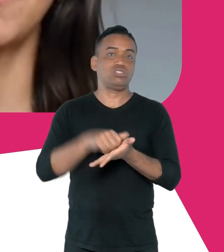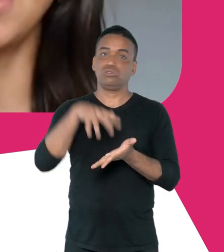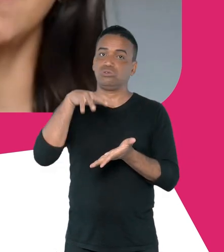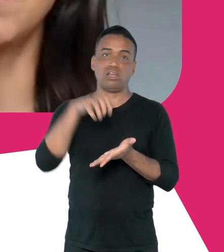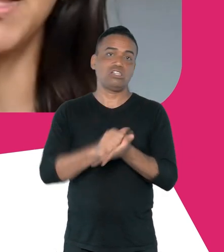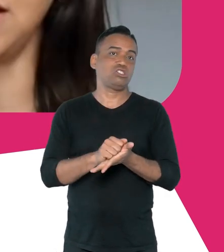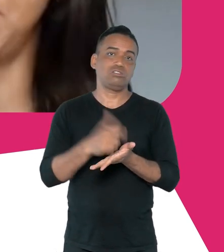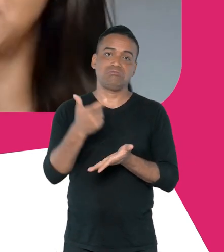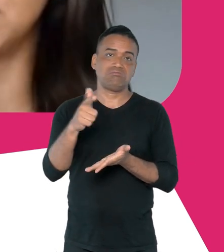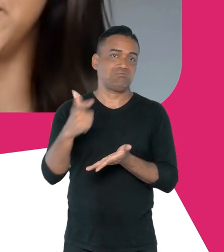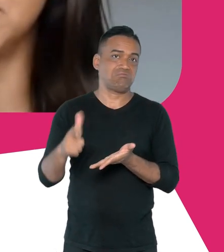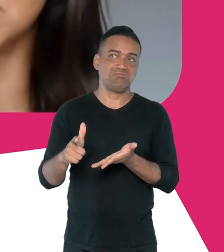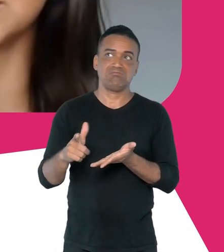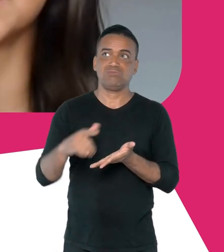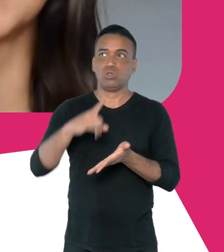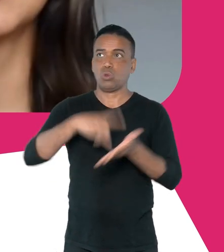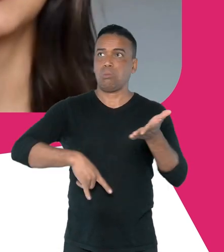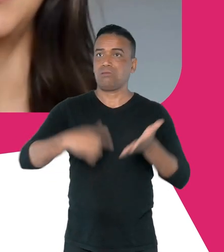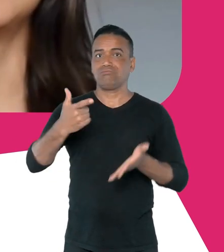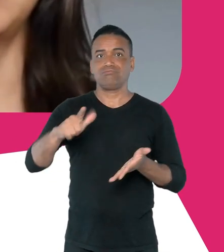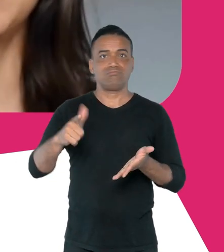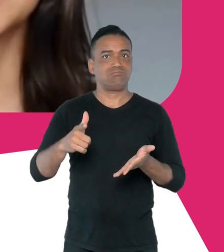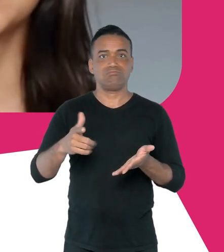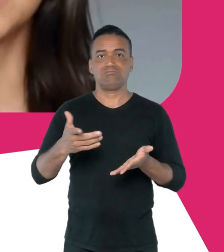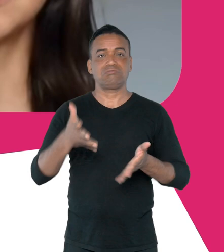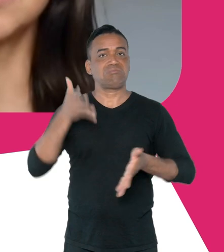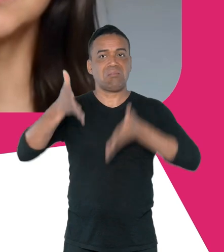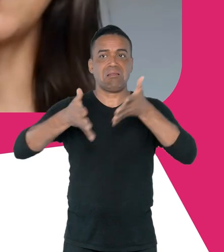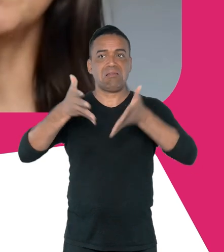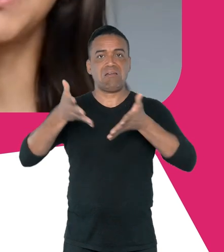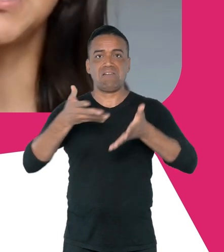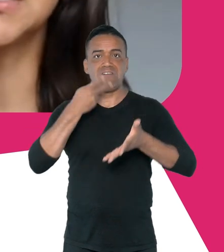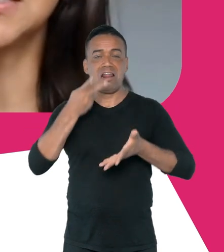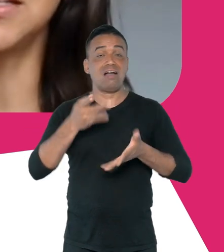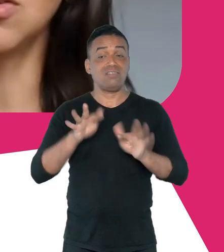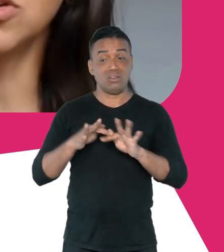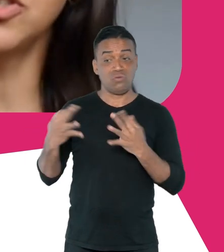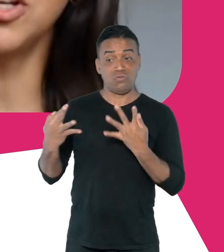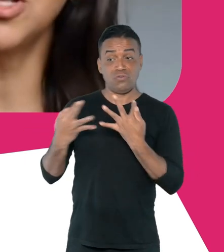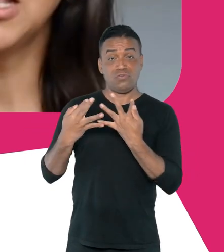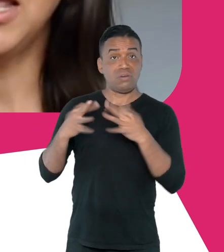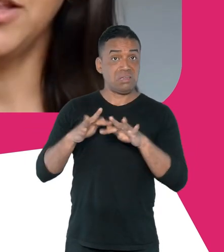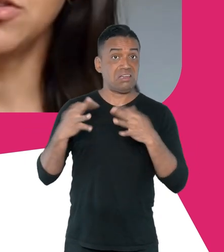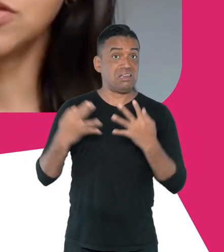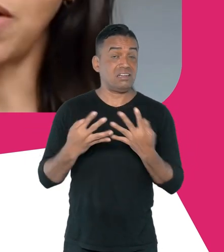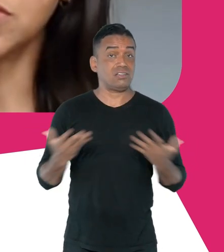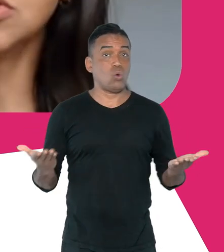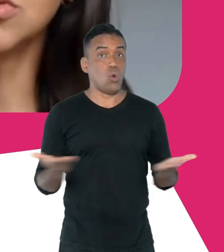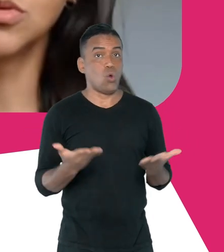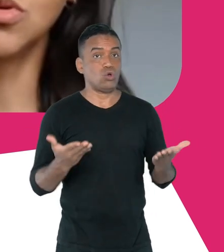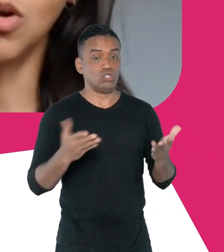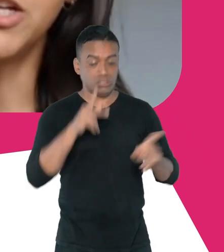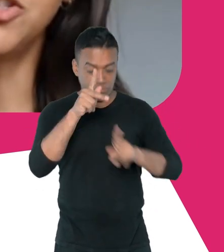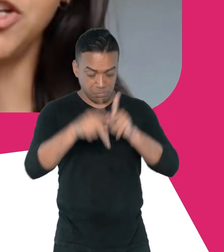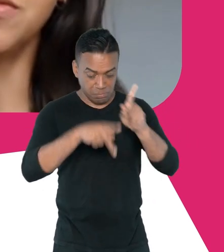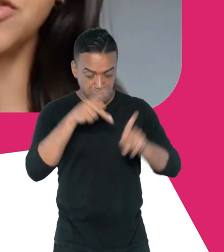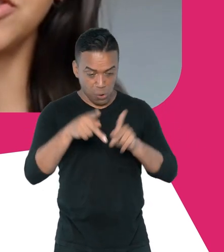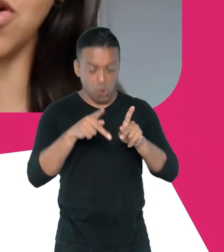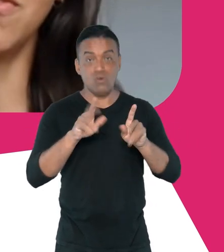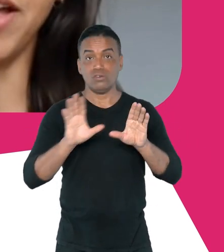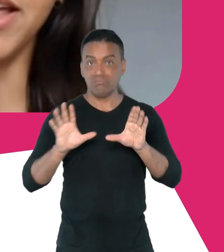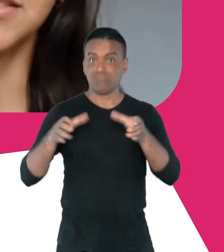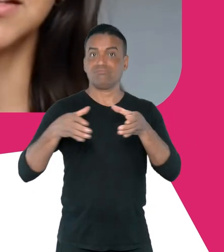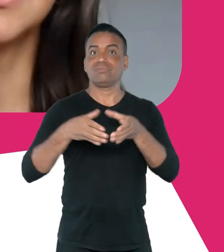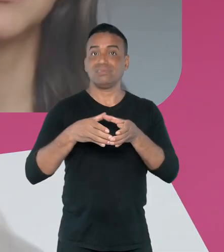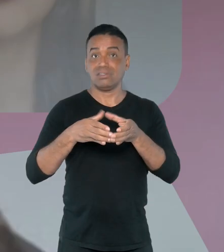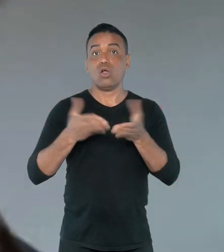ninguém falava abertamente sobre isso. Até mesmo nas nossas famílias, assim, hoje, entre os povos do coletivo, a